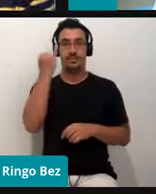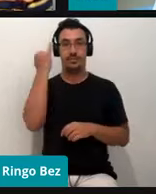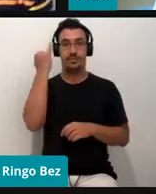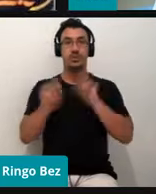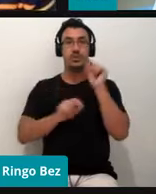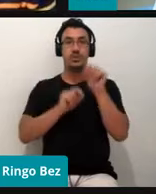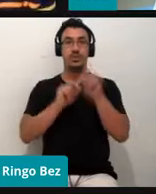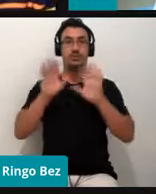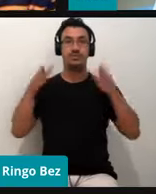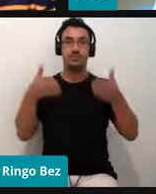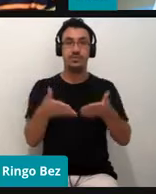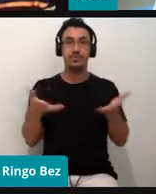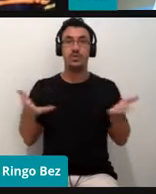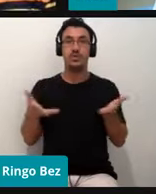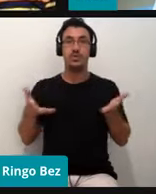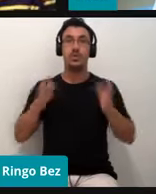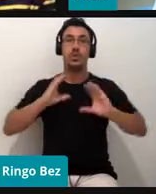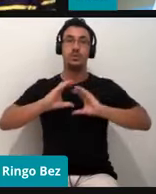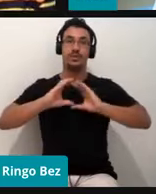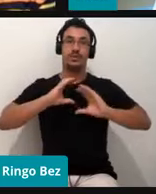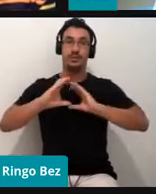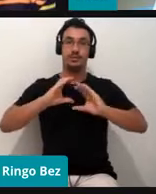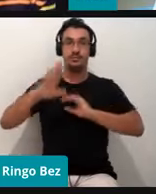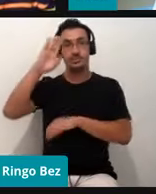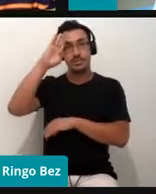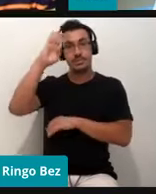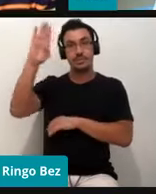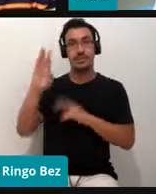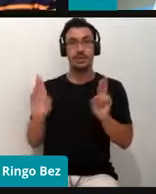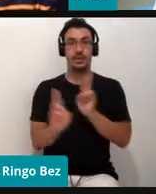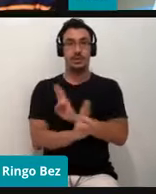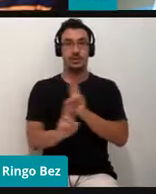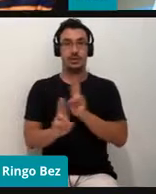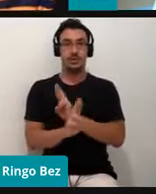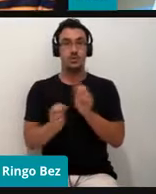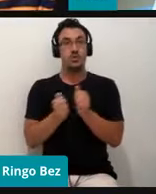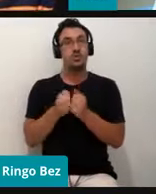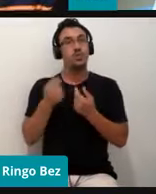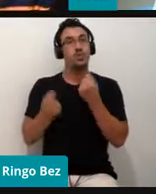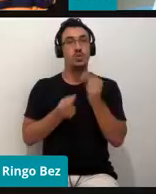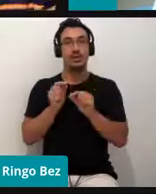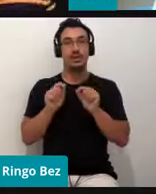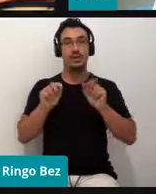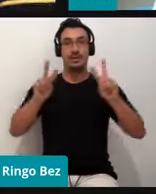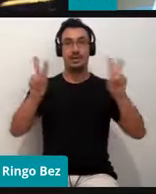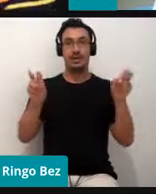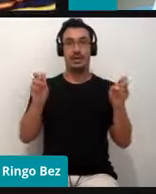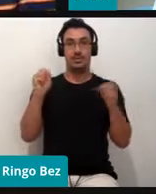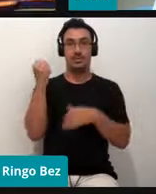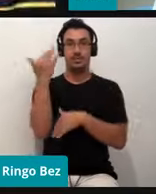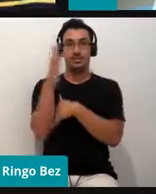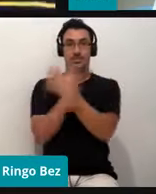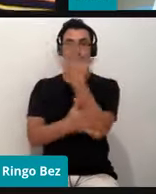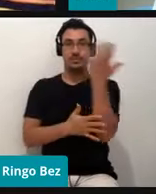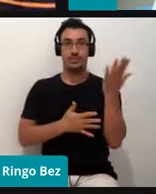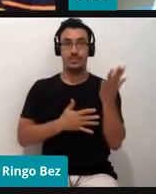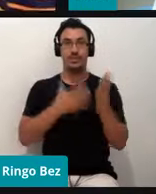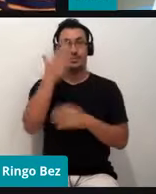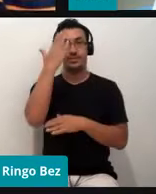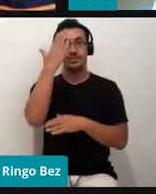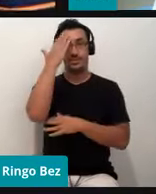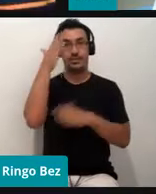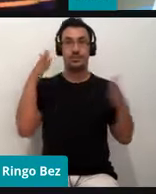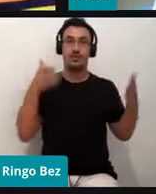de comunicação, principalmente suas relações com as questões ambientais. Nós vamos abordar, na tarde